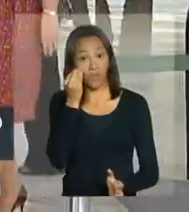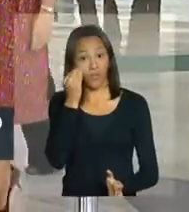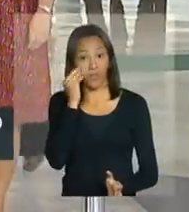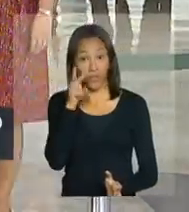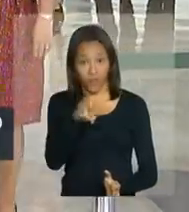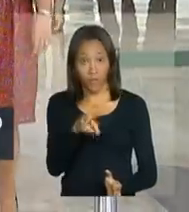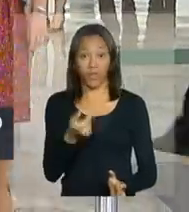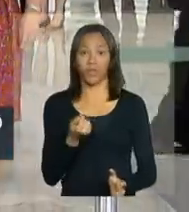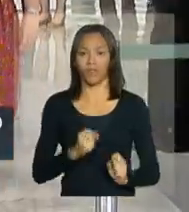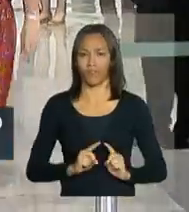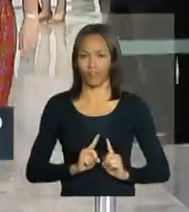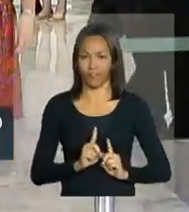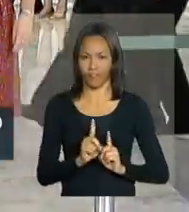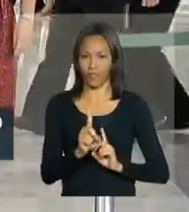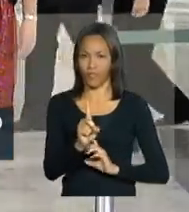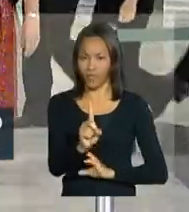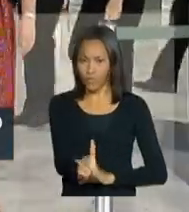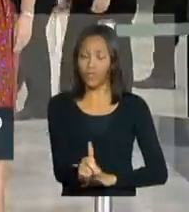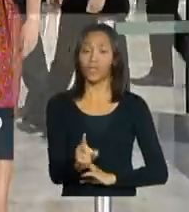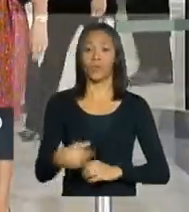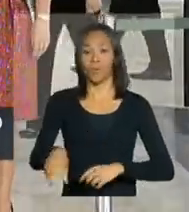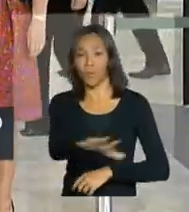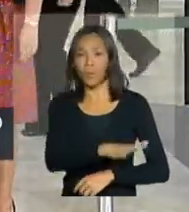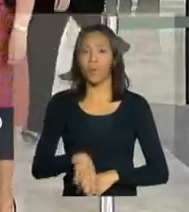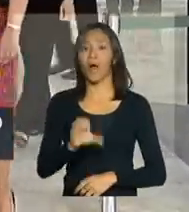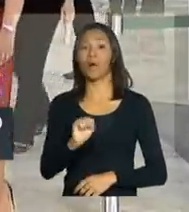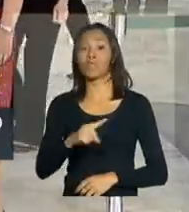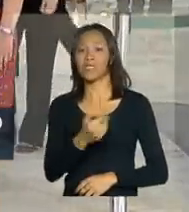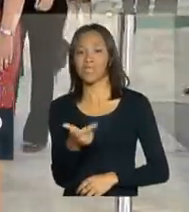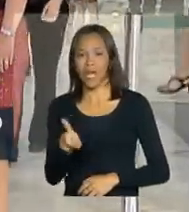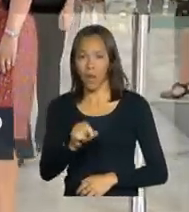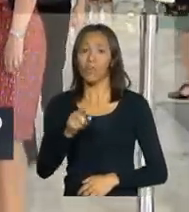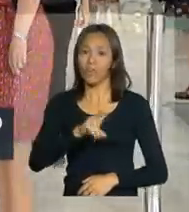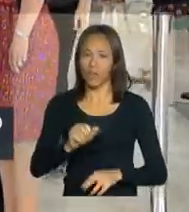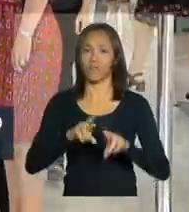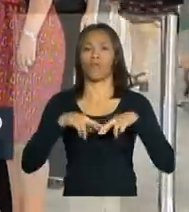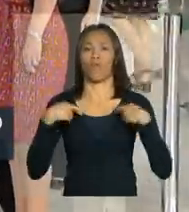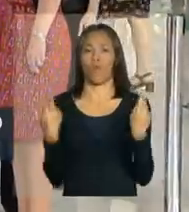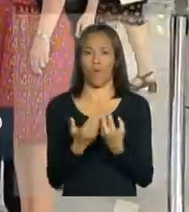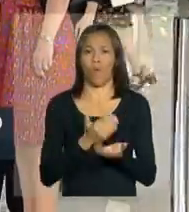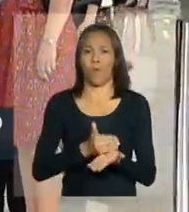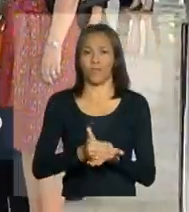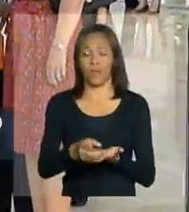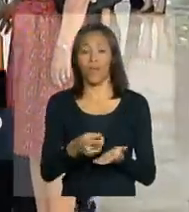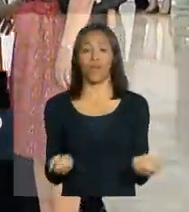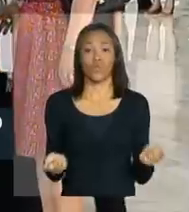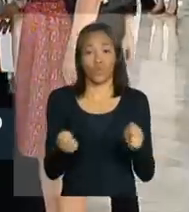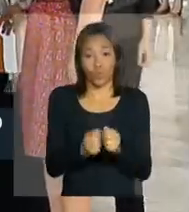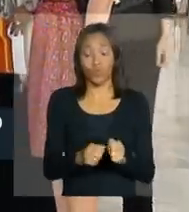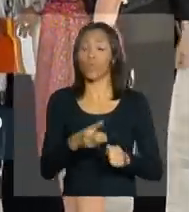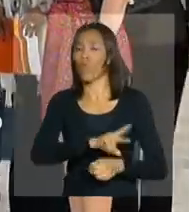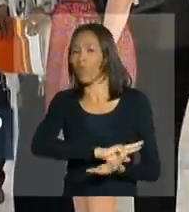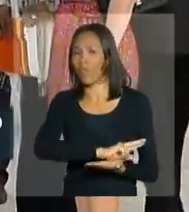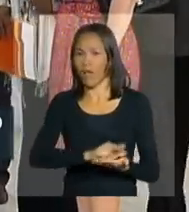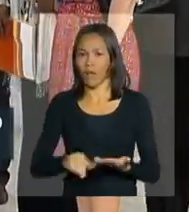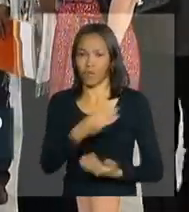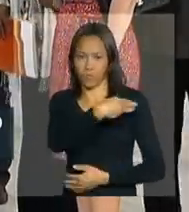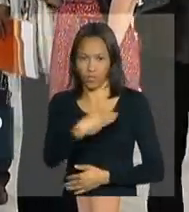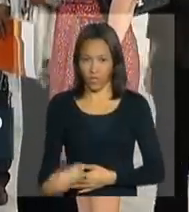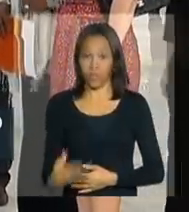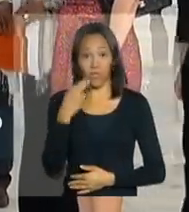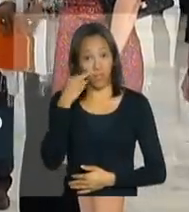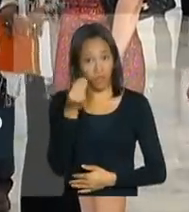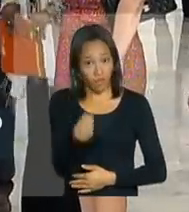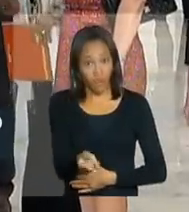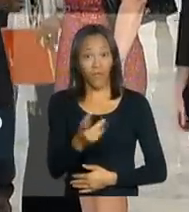comesb dirigindo ao salão nobre onde vai ser realizada a cerimônia ela está acompanhada de vários ministros você vê a